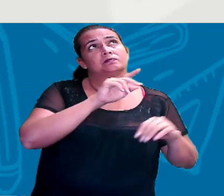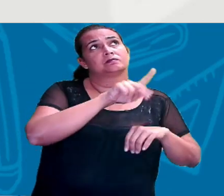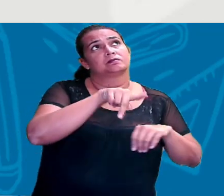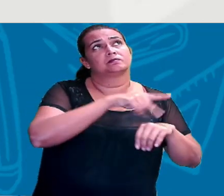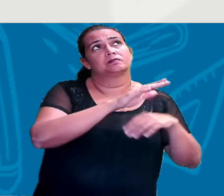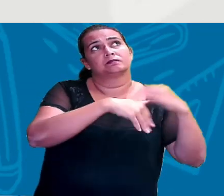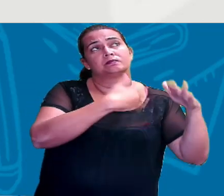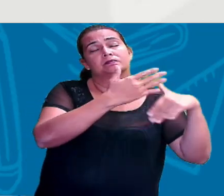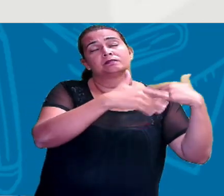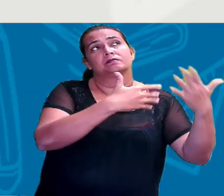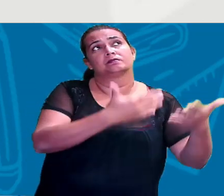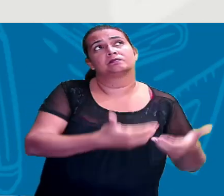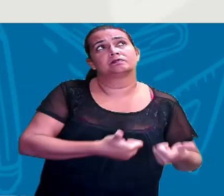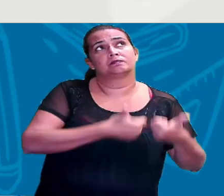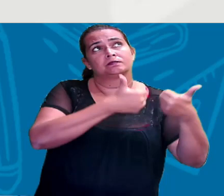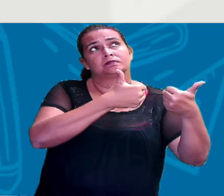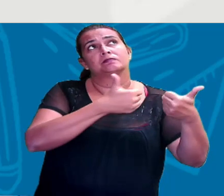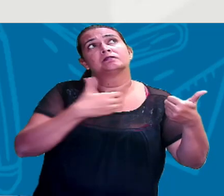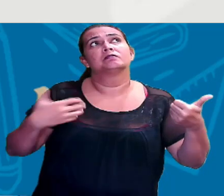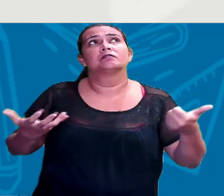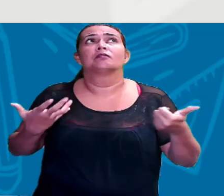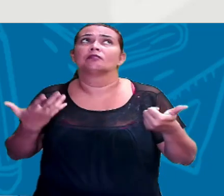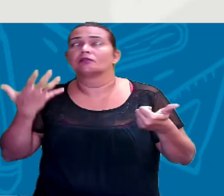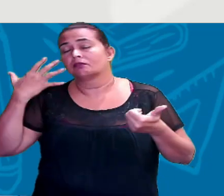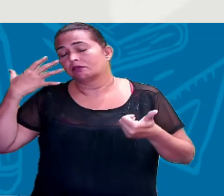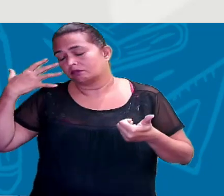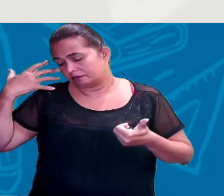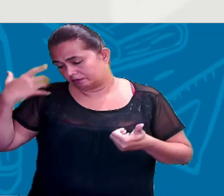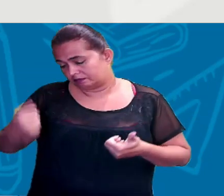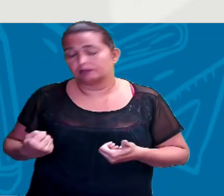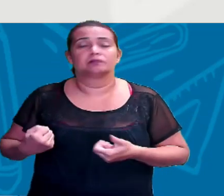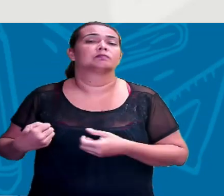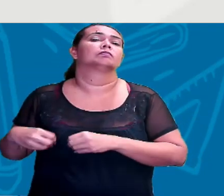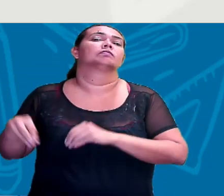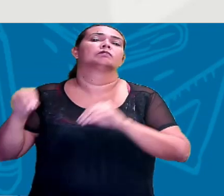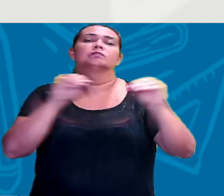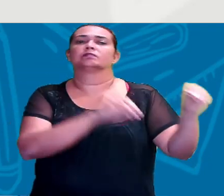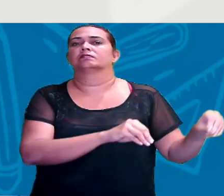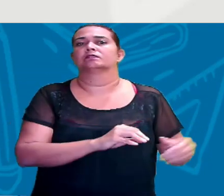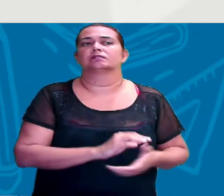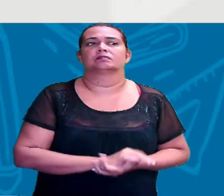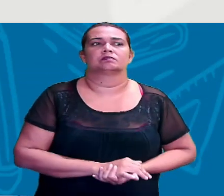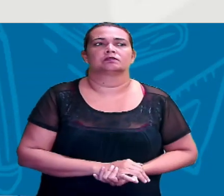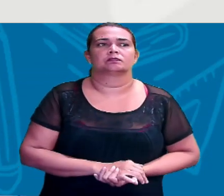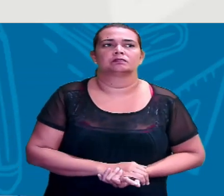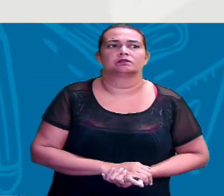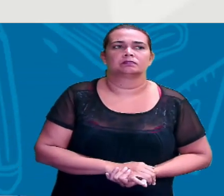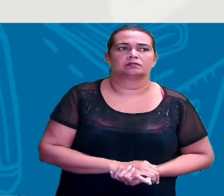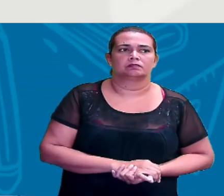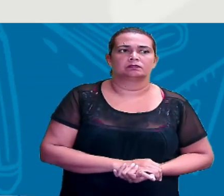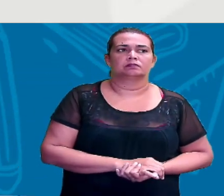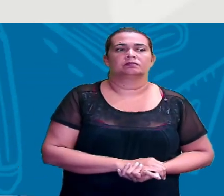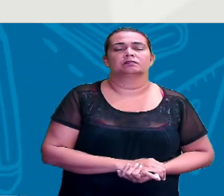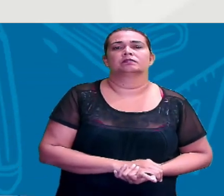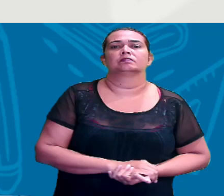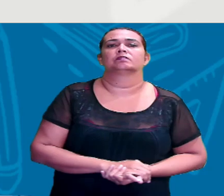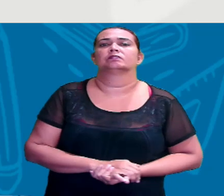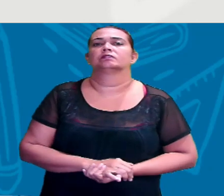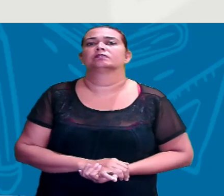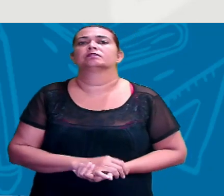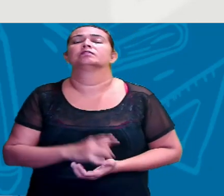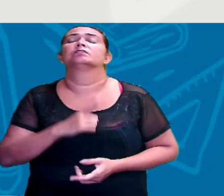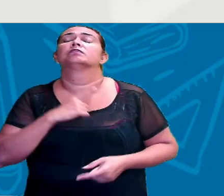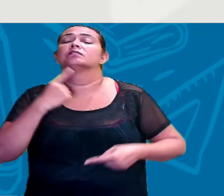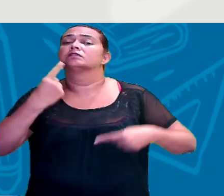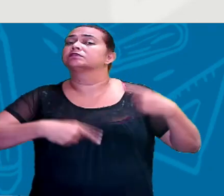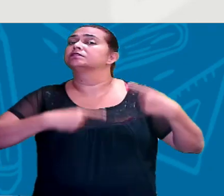tentar ter uma qualidade de vida um pouco melhor, né? E as políticas migratórias na América